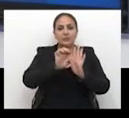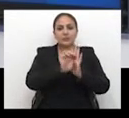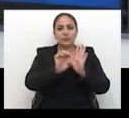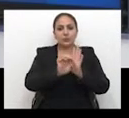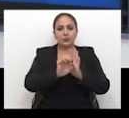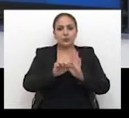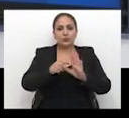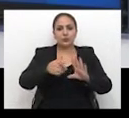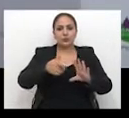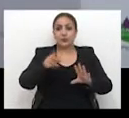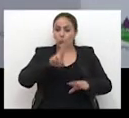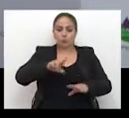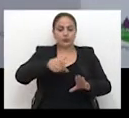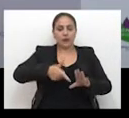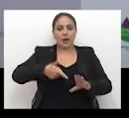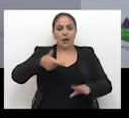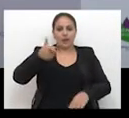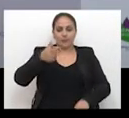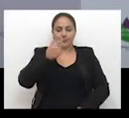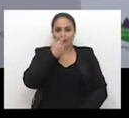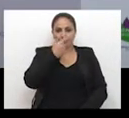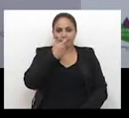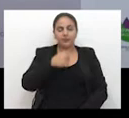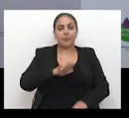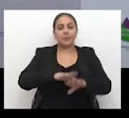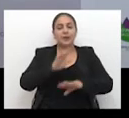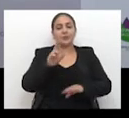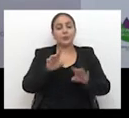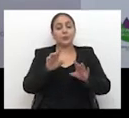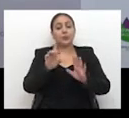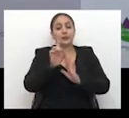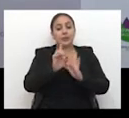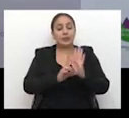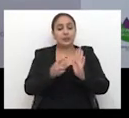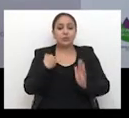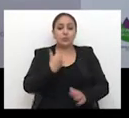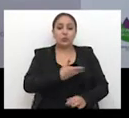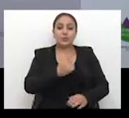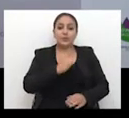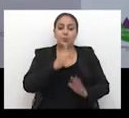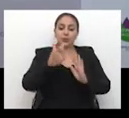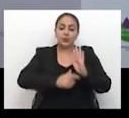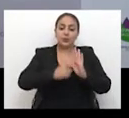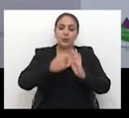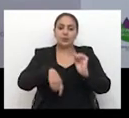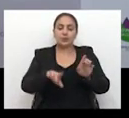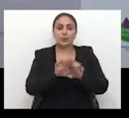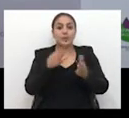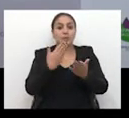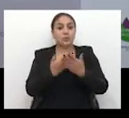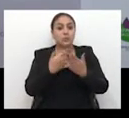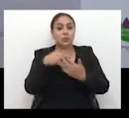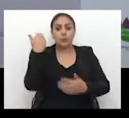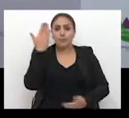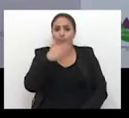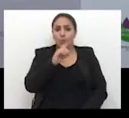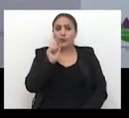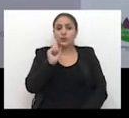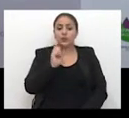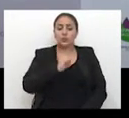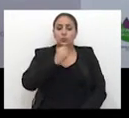do desarmamento passado mais de uma década a gente tem dados nós temos também estudos que comprovam que o uso